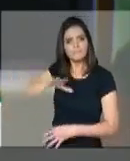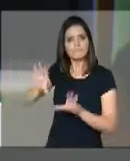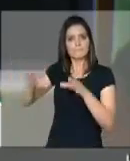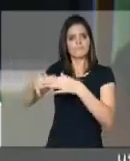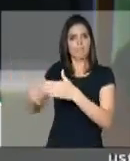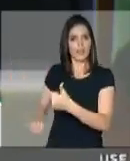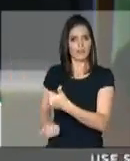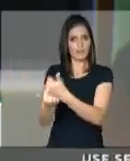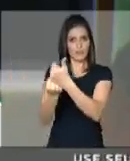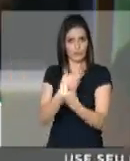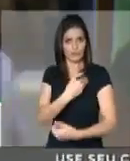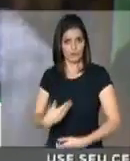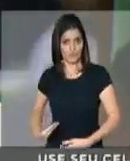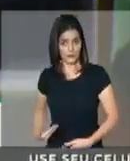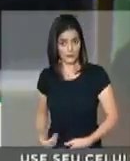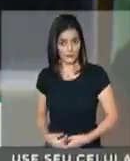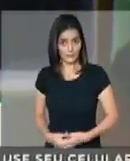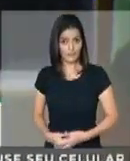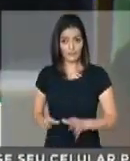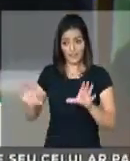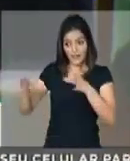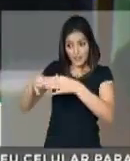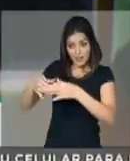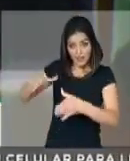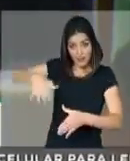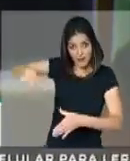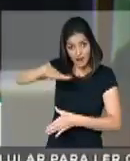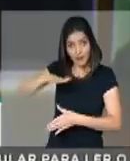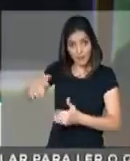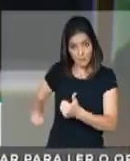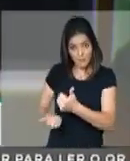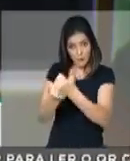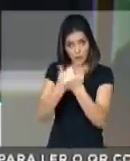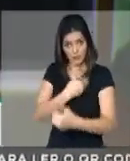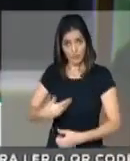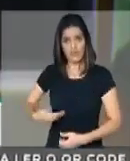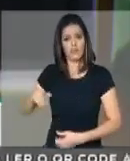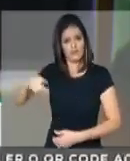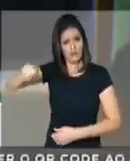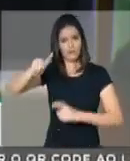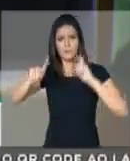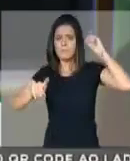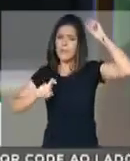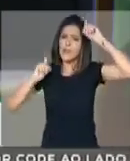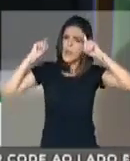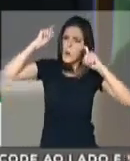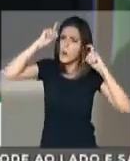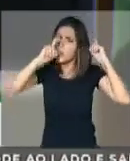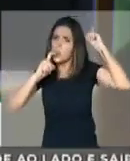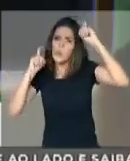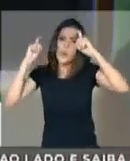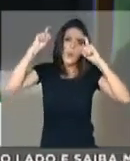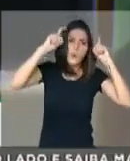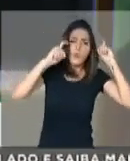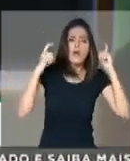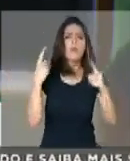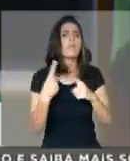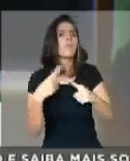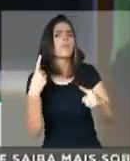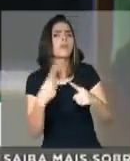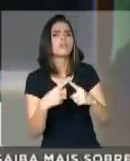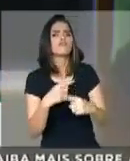da base do governo. A base do governo está muito preocupada porque ela não